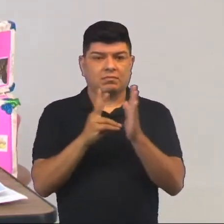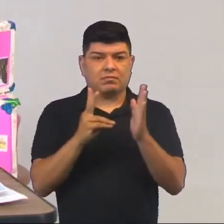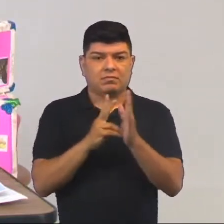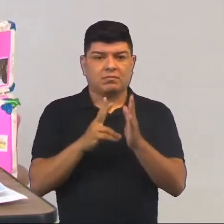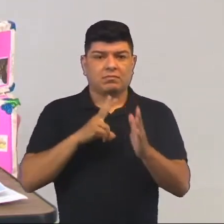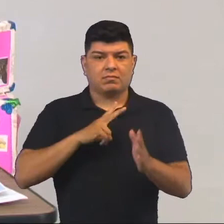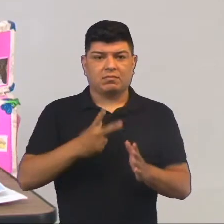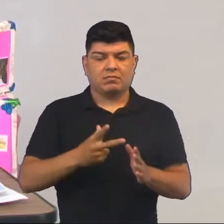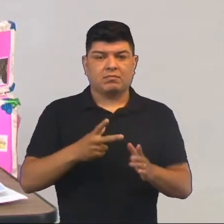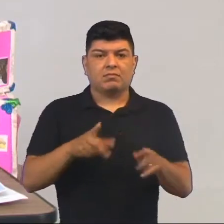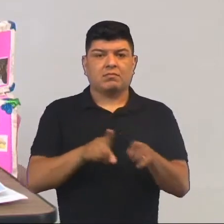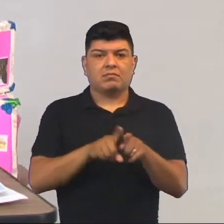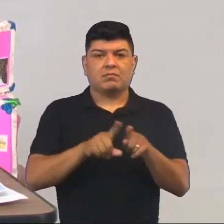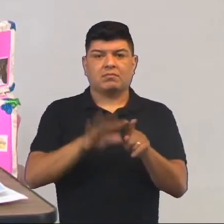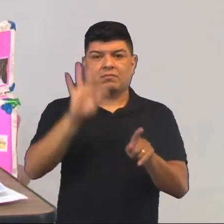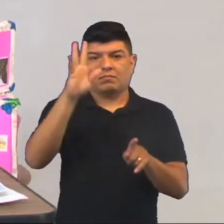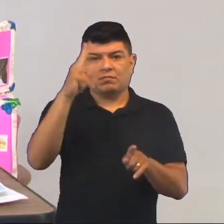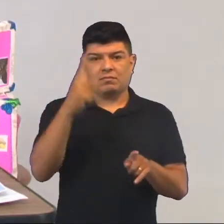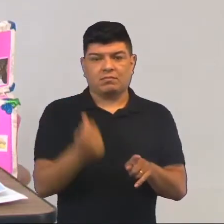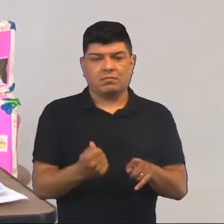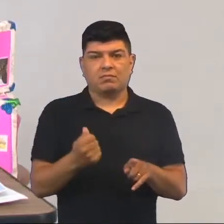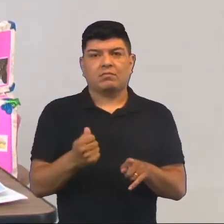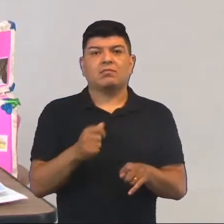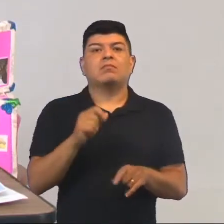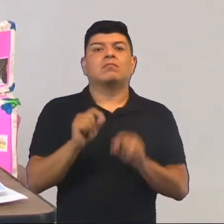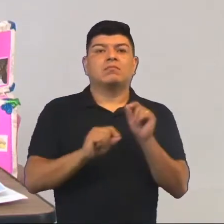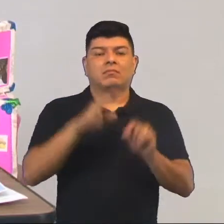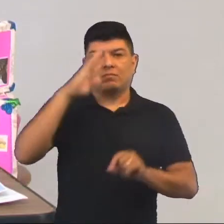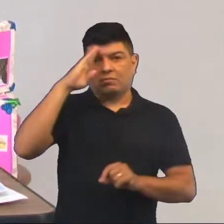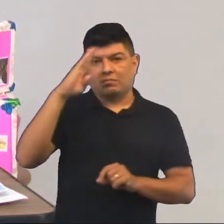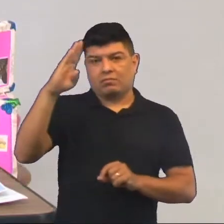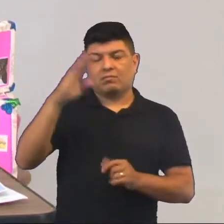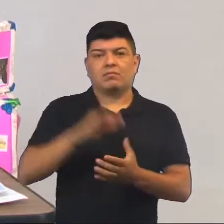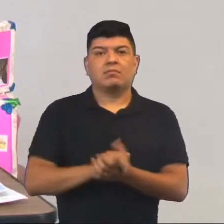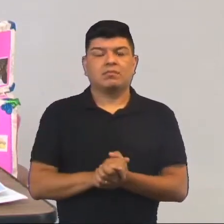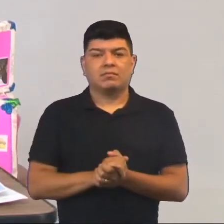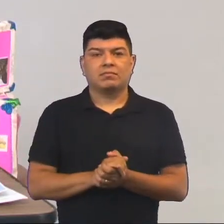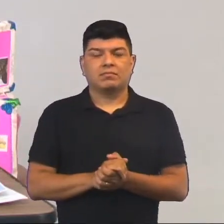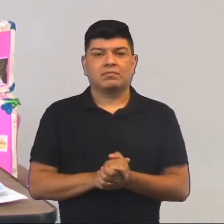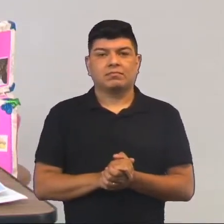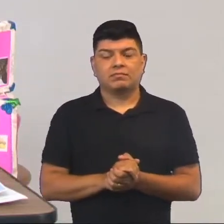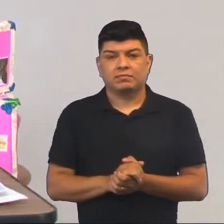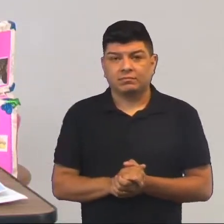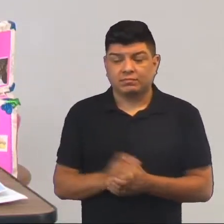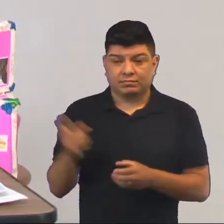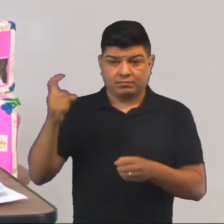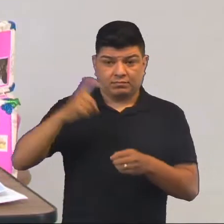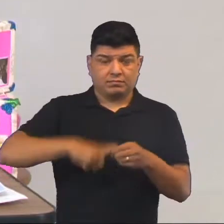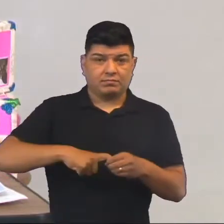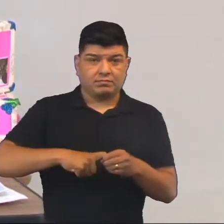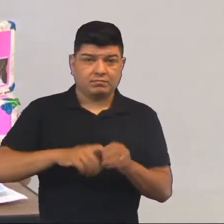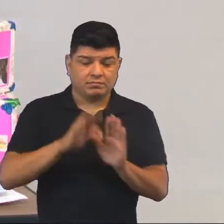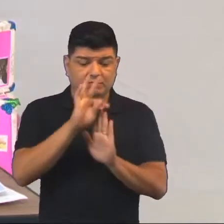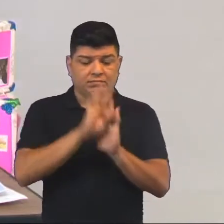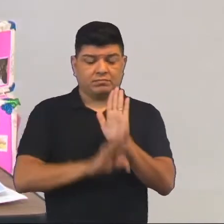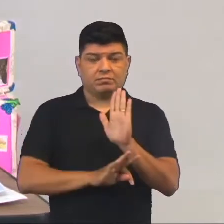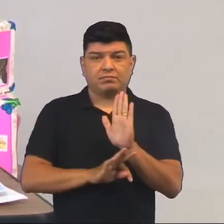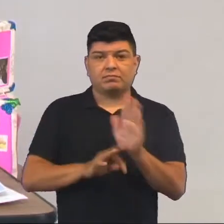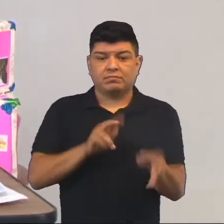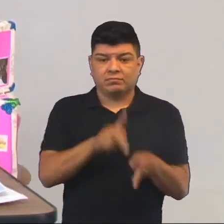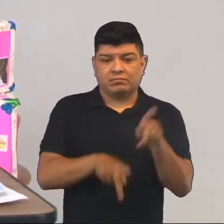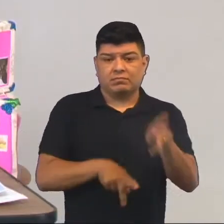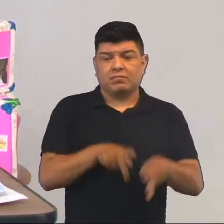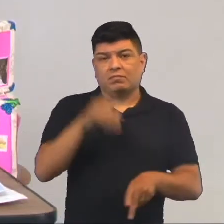Indígenas, portugueses e africanos. Eles eram os principais, certo? Vamos voltar aqui ao nosso texto. O